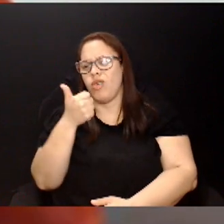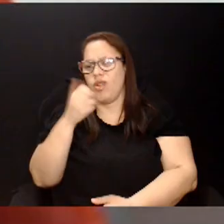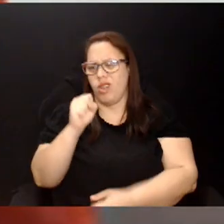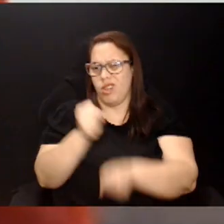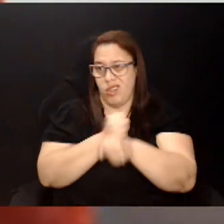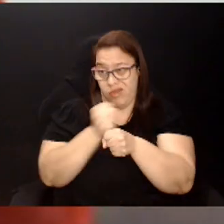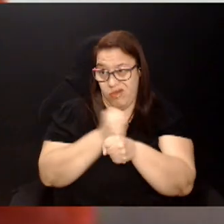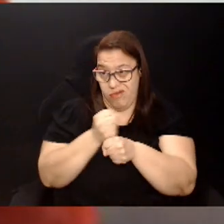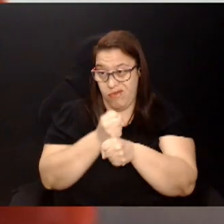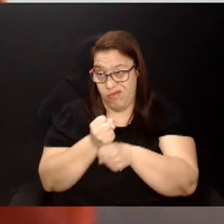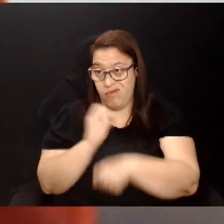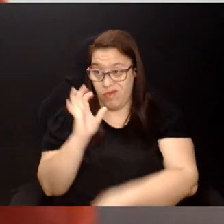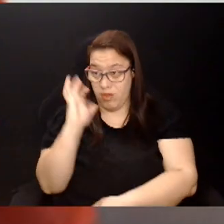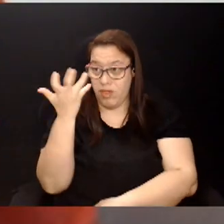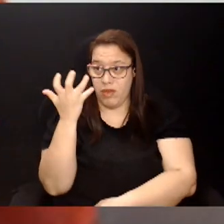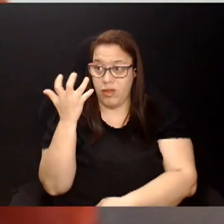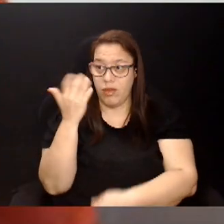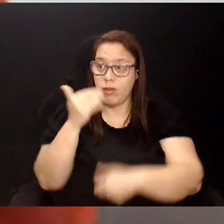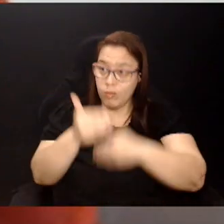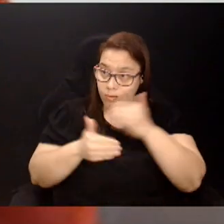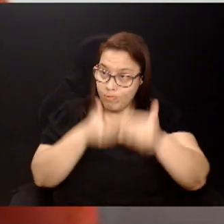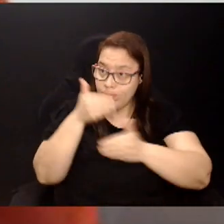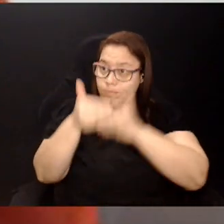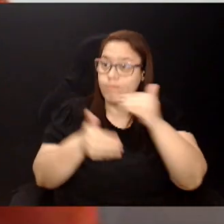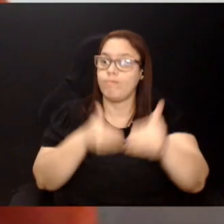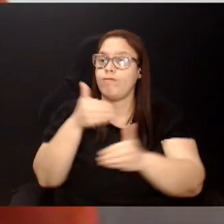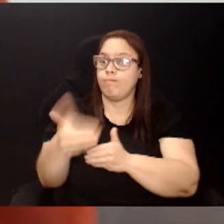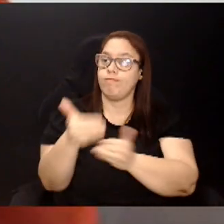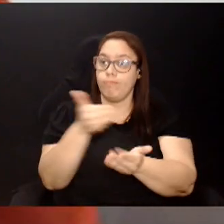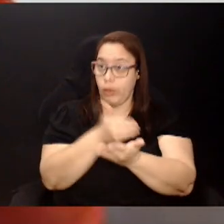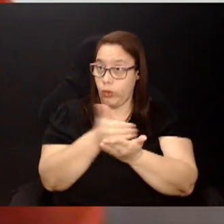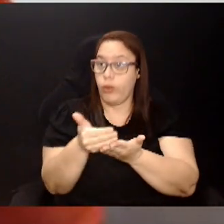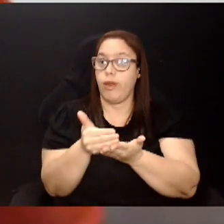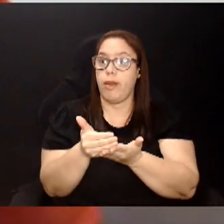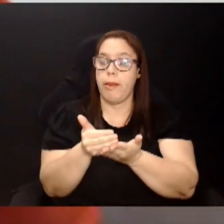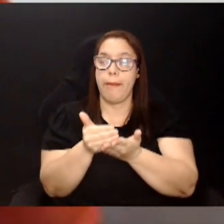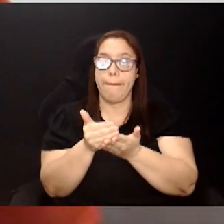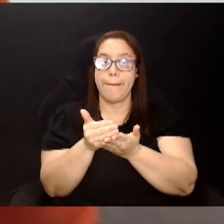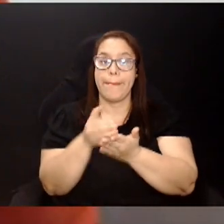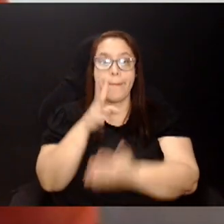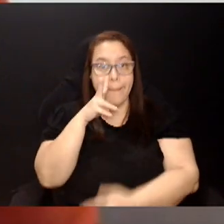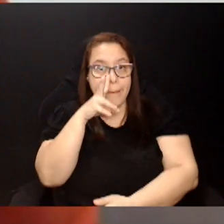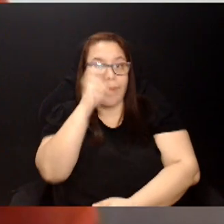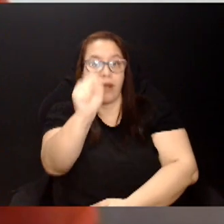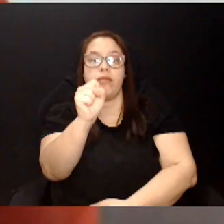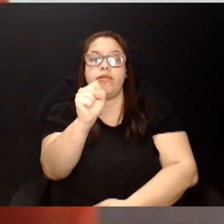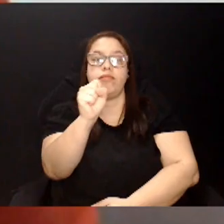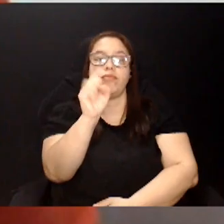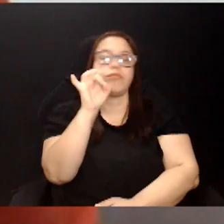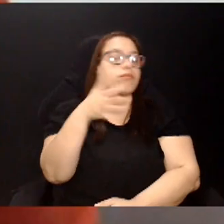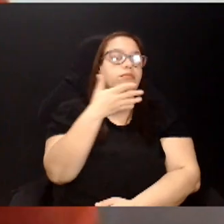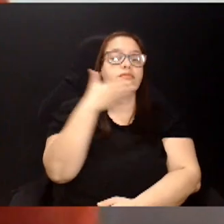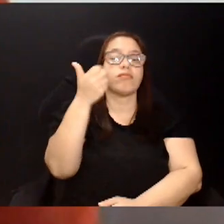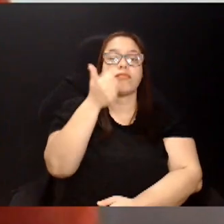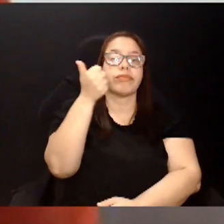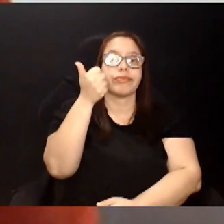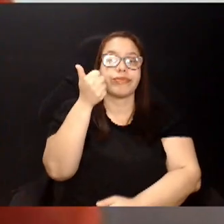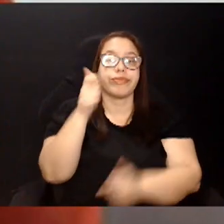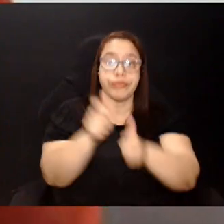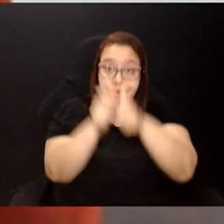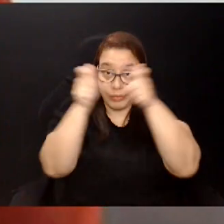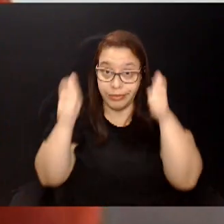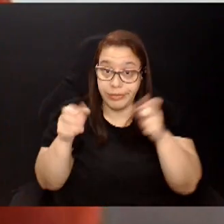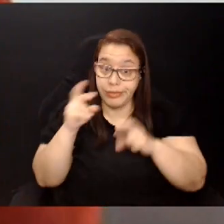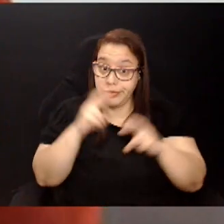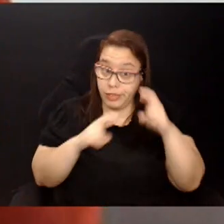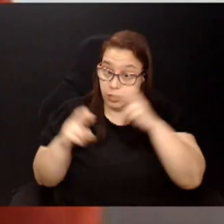ela andar ali, começar a ter uma marcha mais forte, e isso só melhorou devido ao aumento de fiscais do